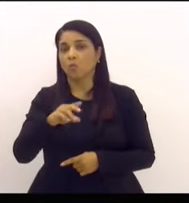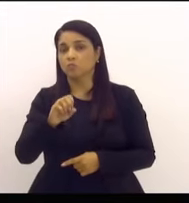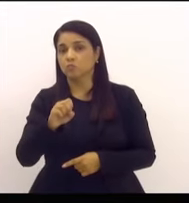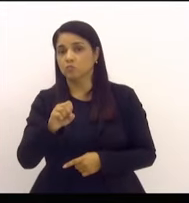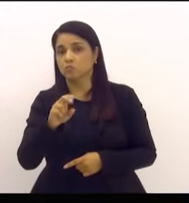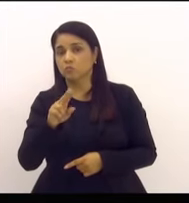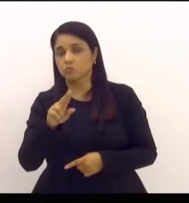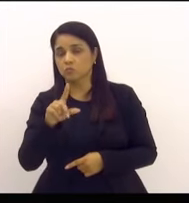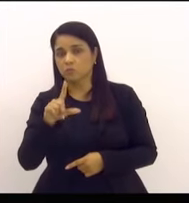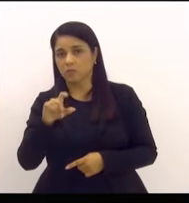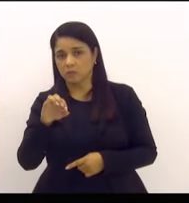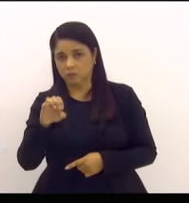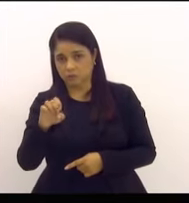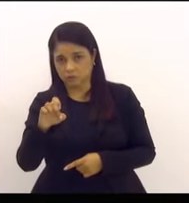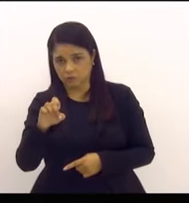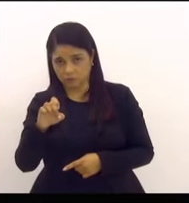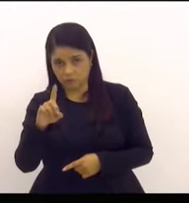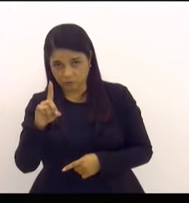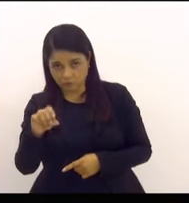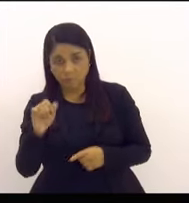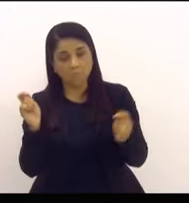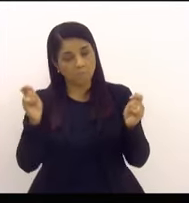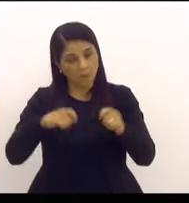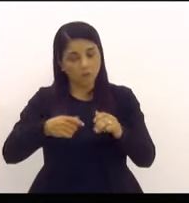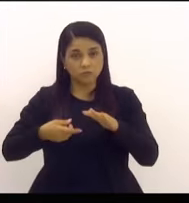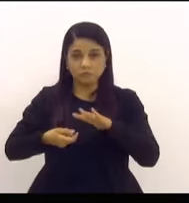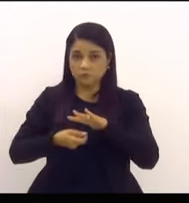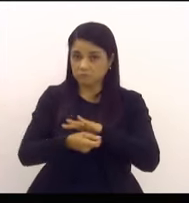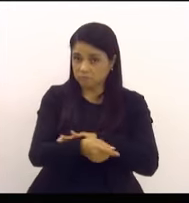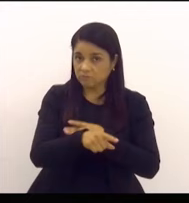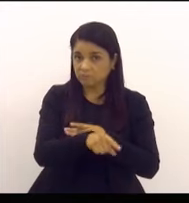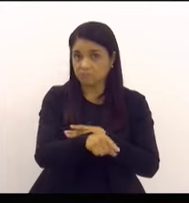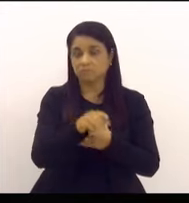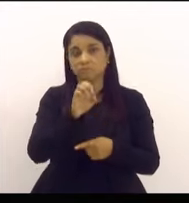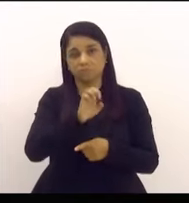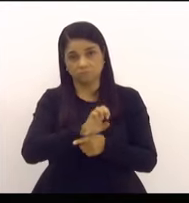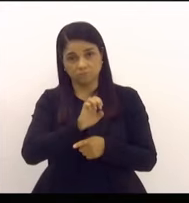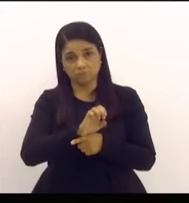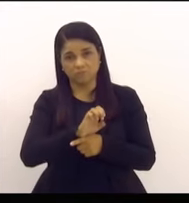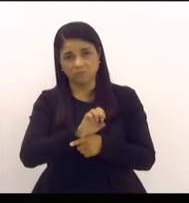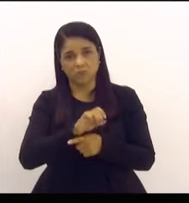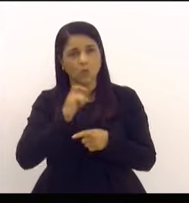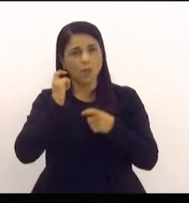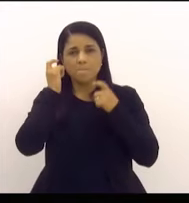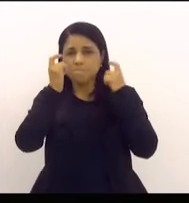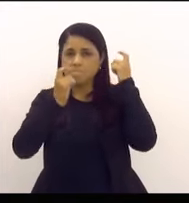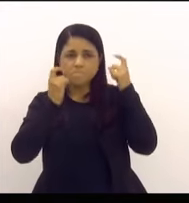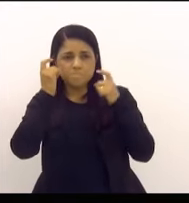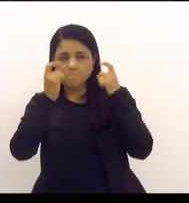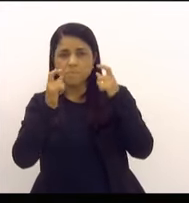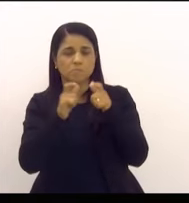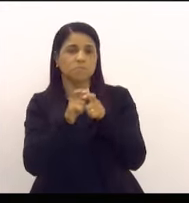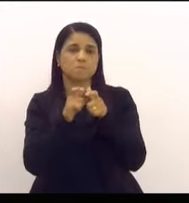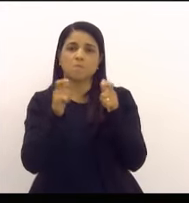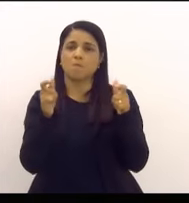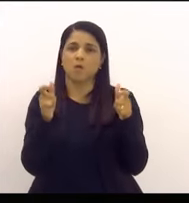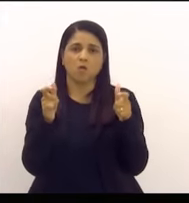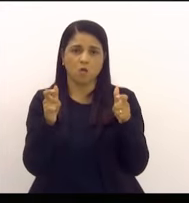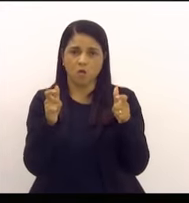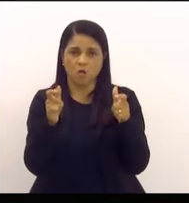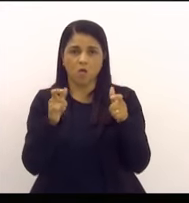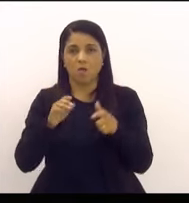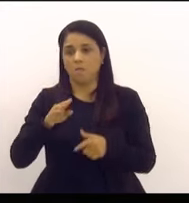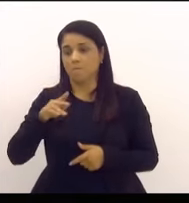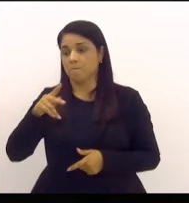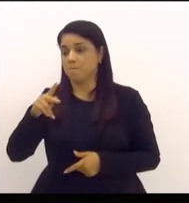sim, sobretudo para investimento nesses estados. Não é uma preocupação que os maiores PIBs